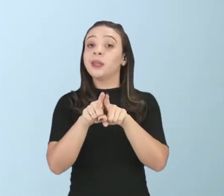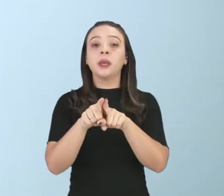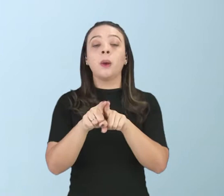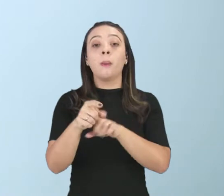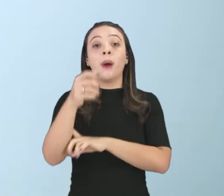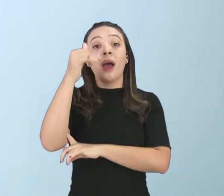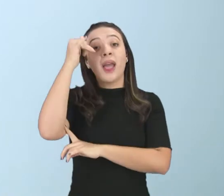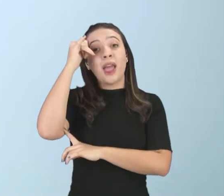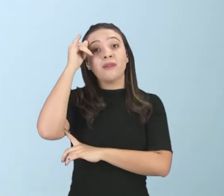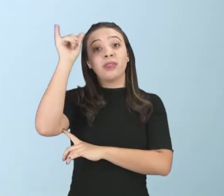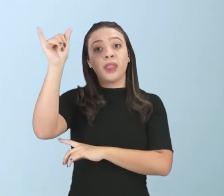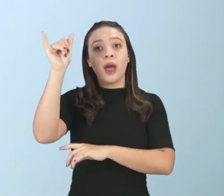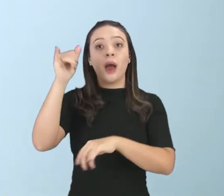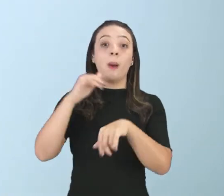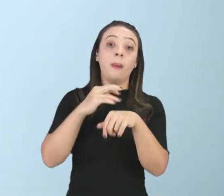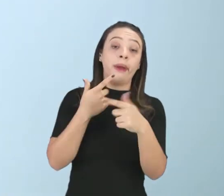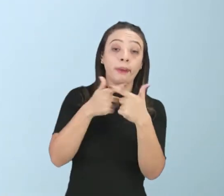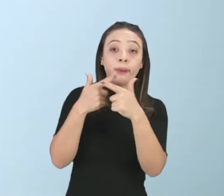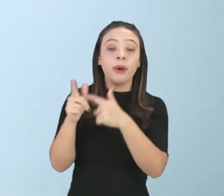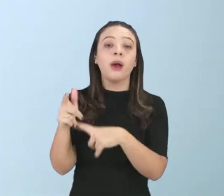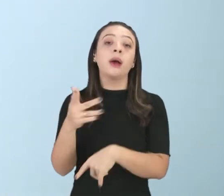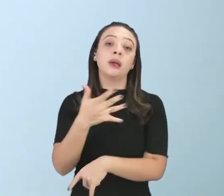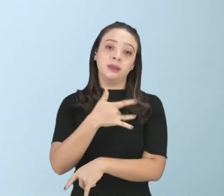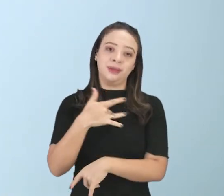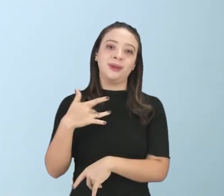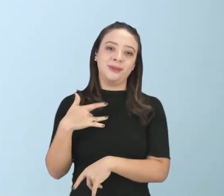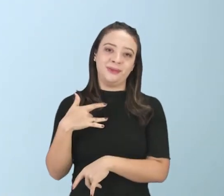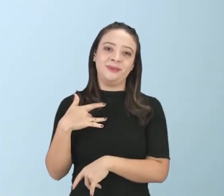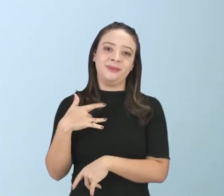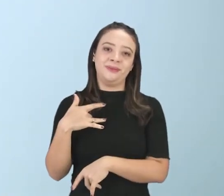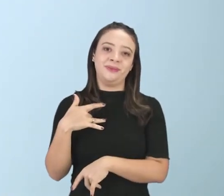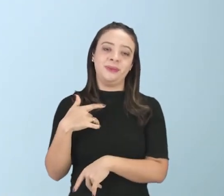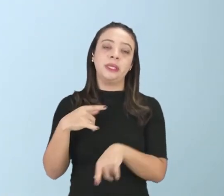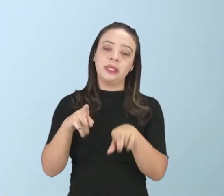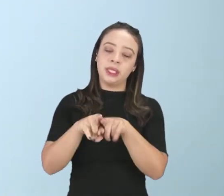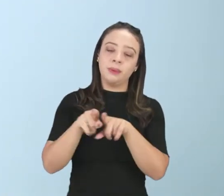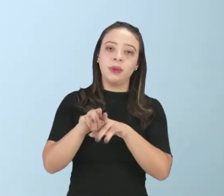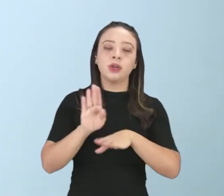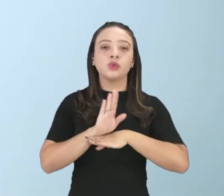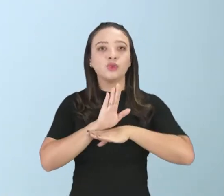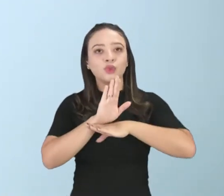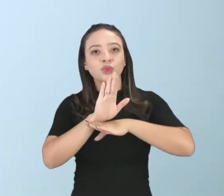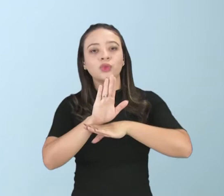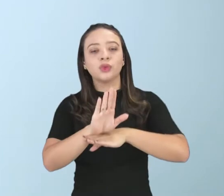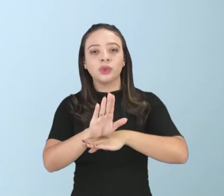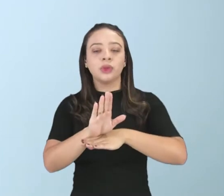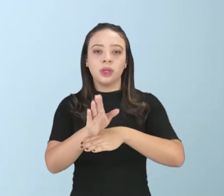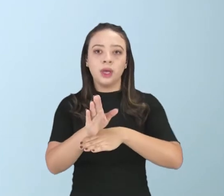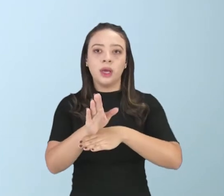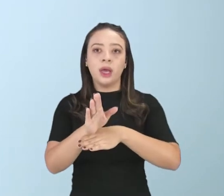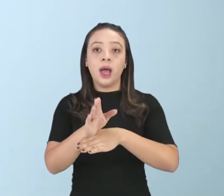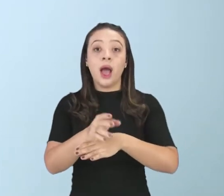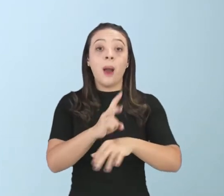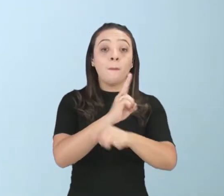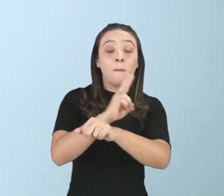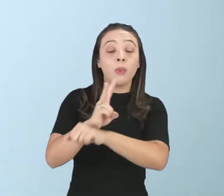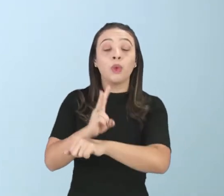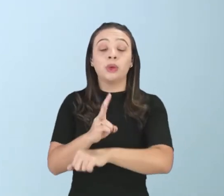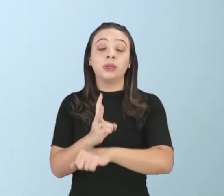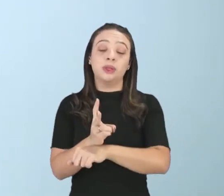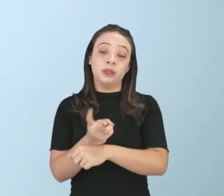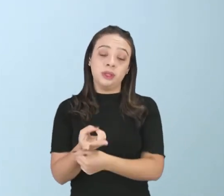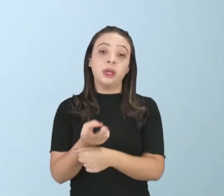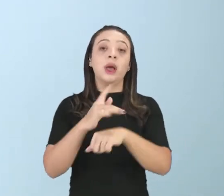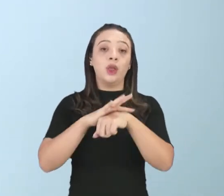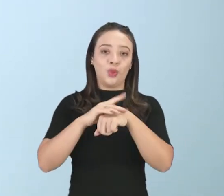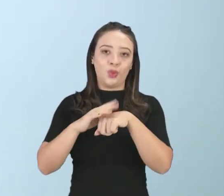de saúde, promoção de saúde e auxiliar em alguns processos, algumas doenças, no tratamento de algumas doenças